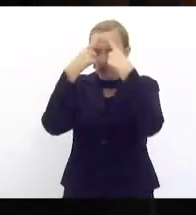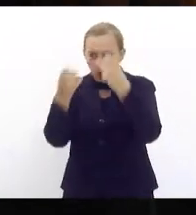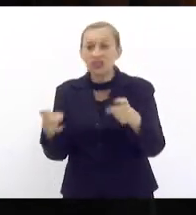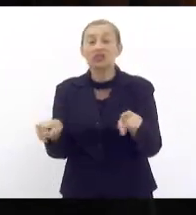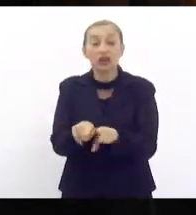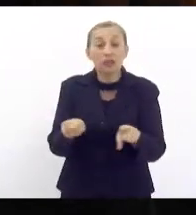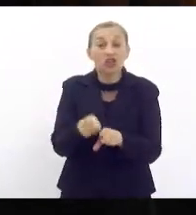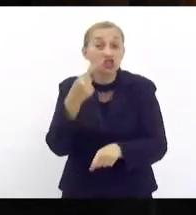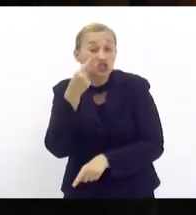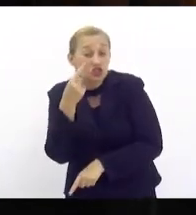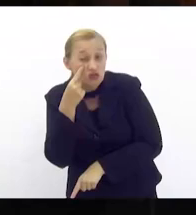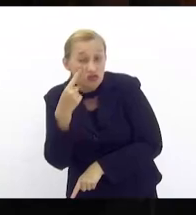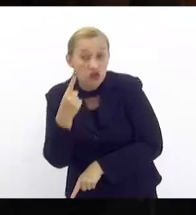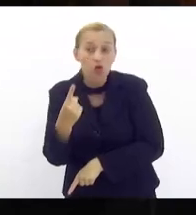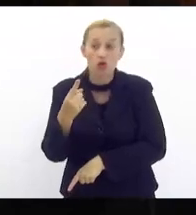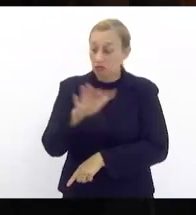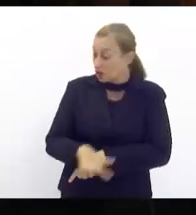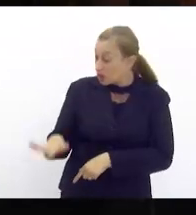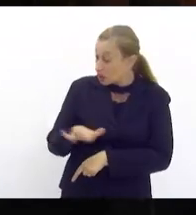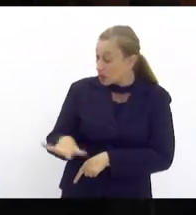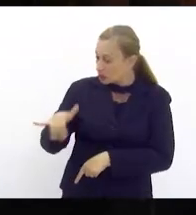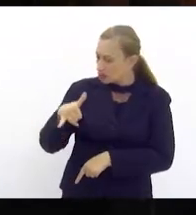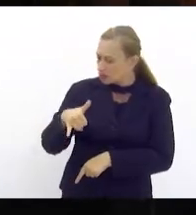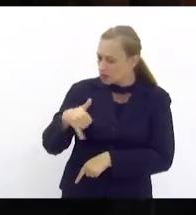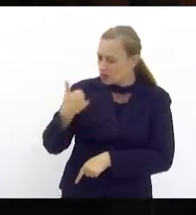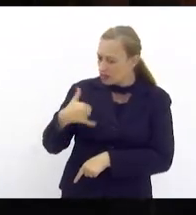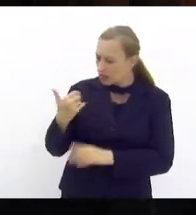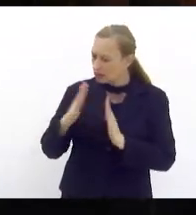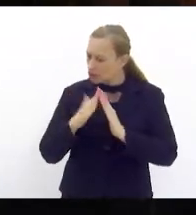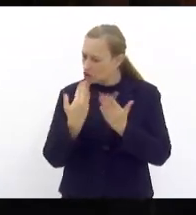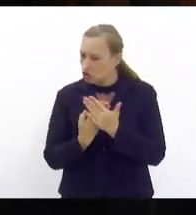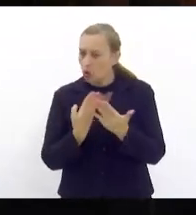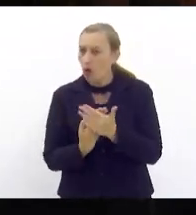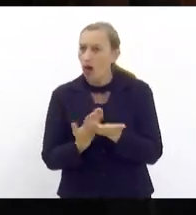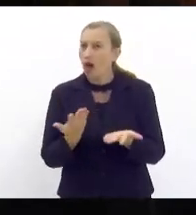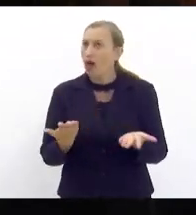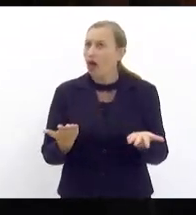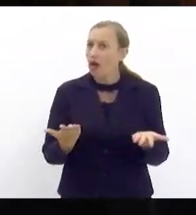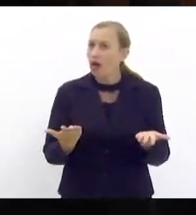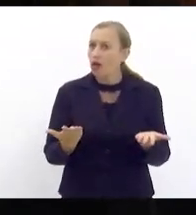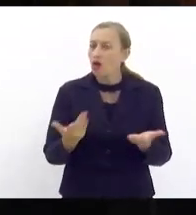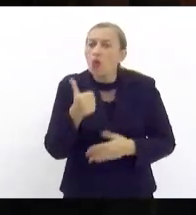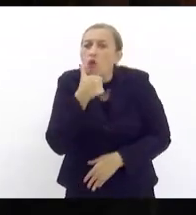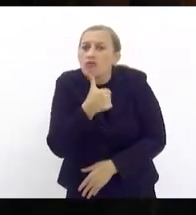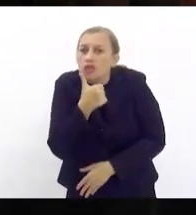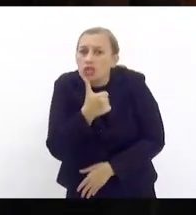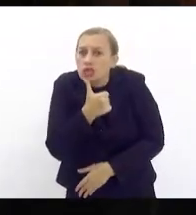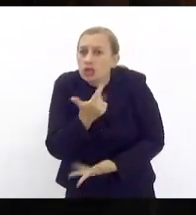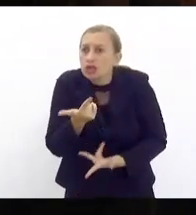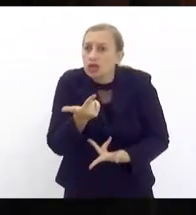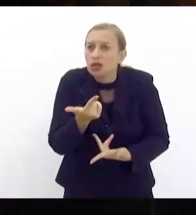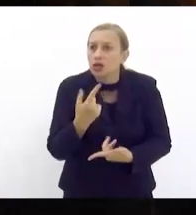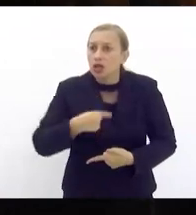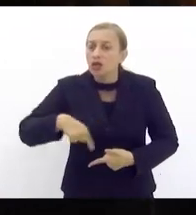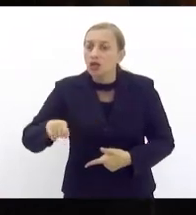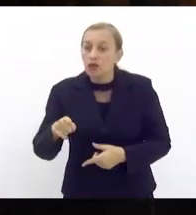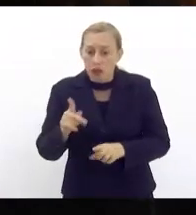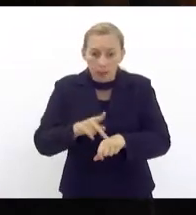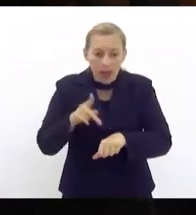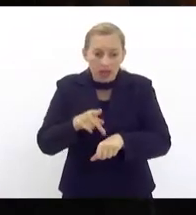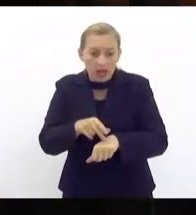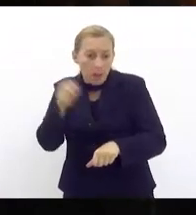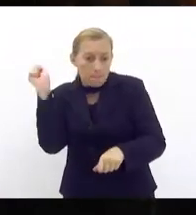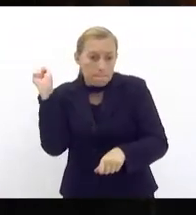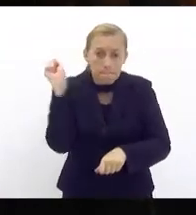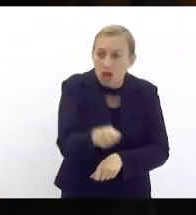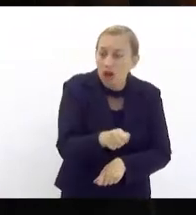viu uma criança em idade escolar que é uma menina que foi apedrejada porque